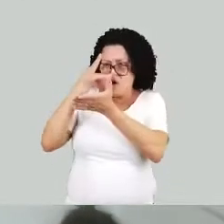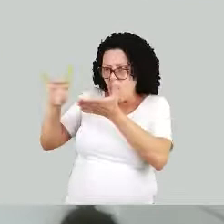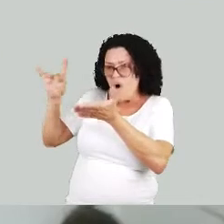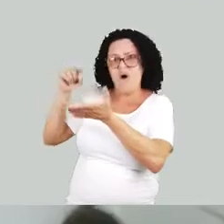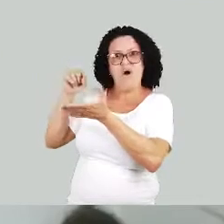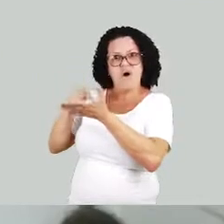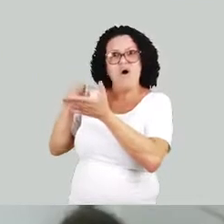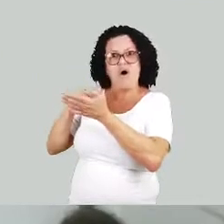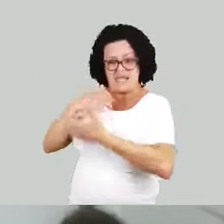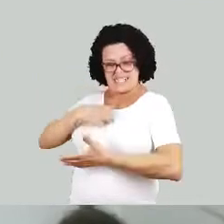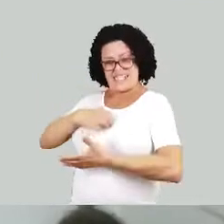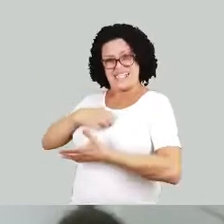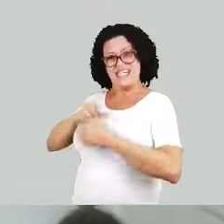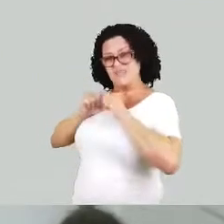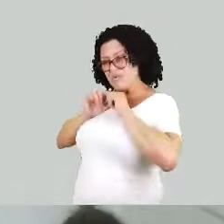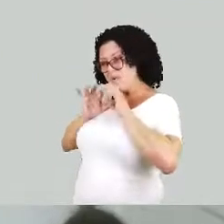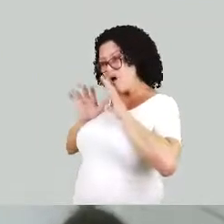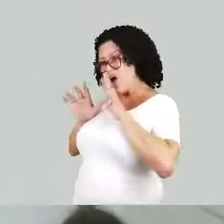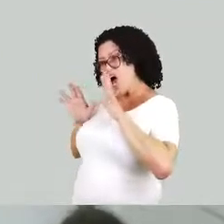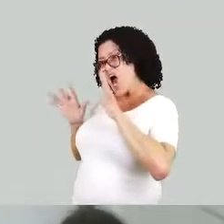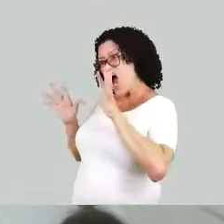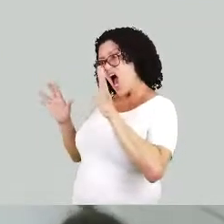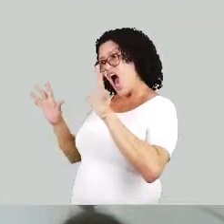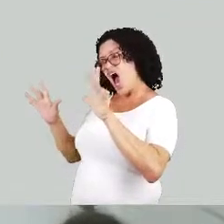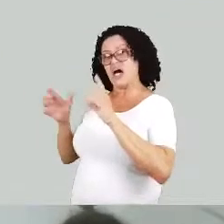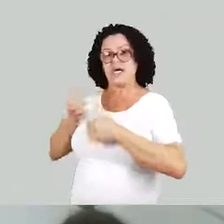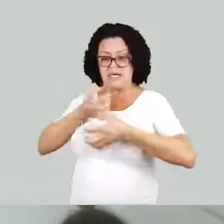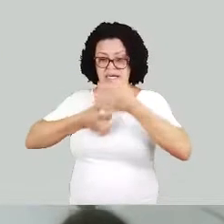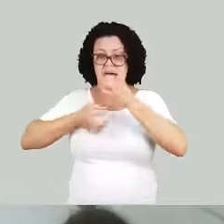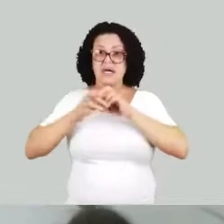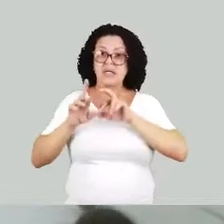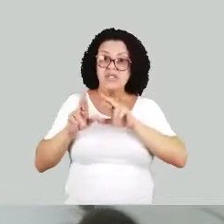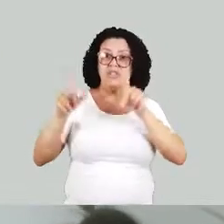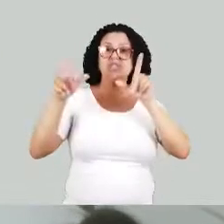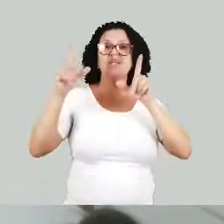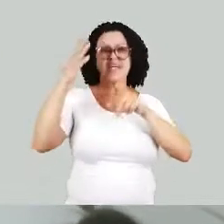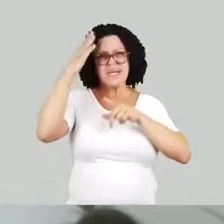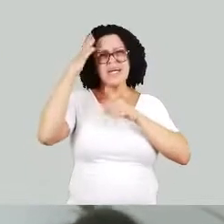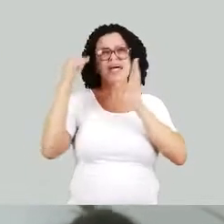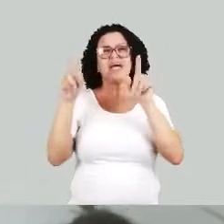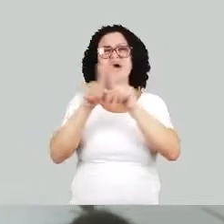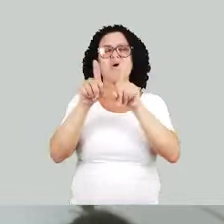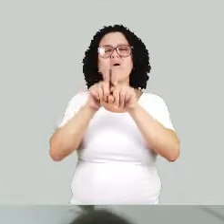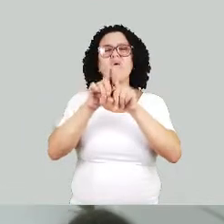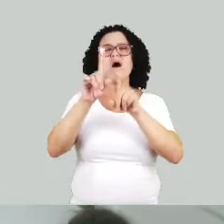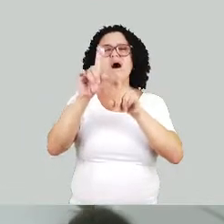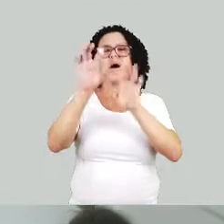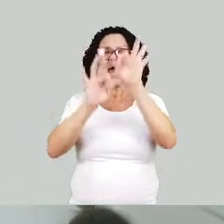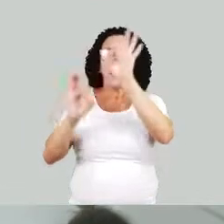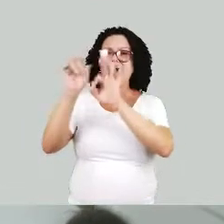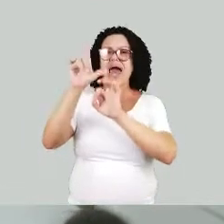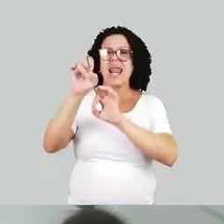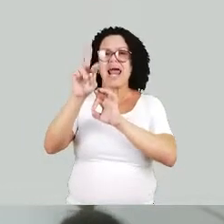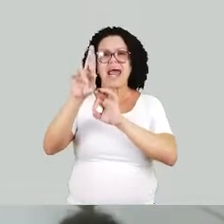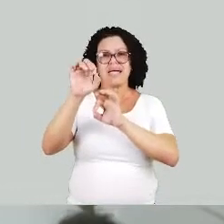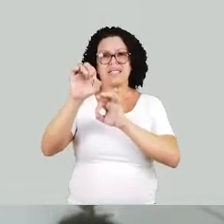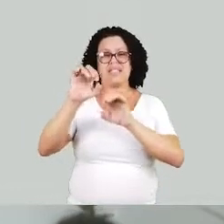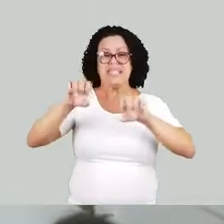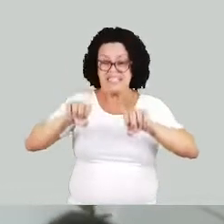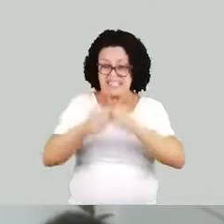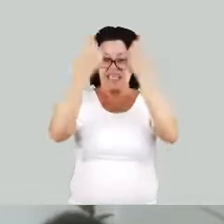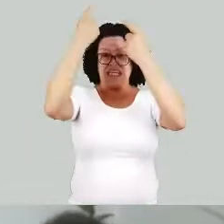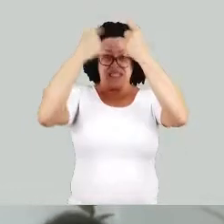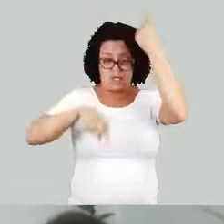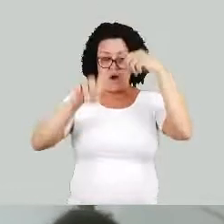quando nutrimos raiva ou mágoa, geramos micropartículas semelhantes ao elétron que destroem o nosso